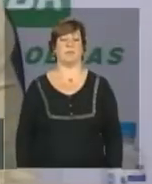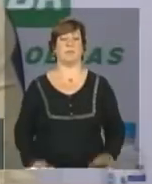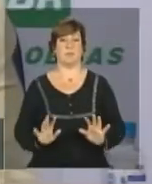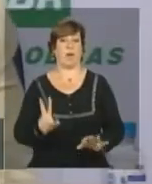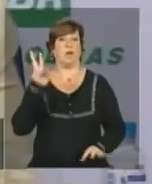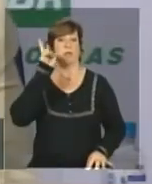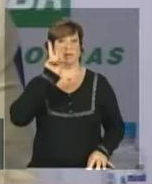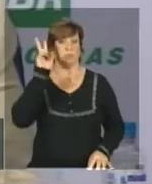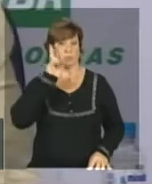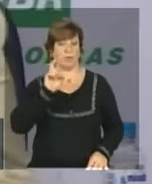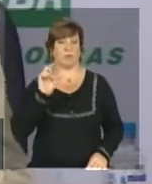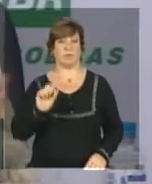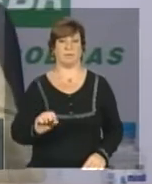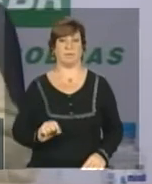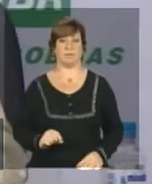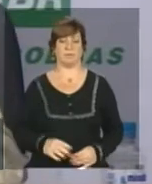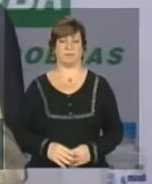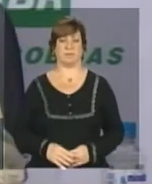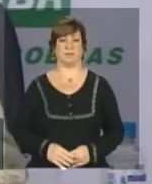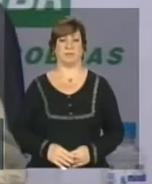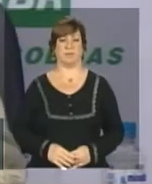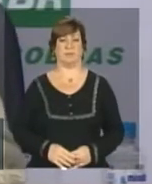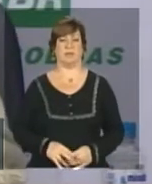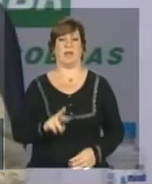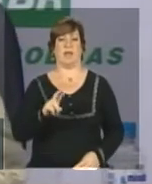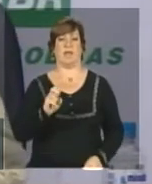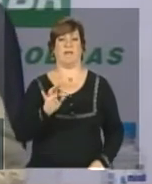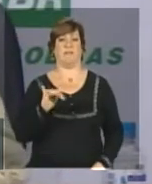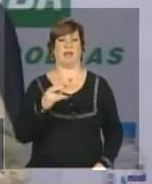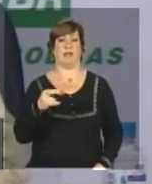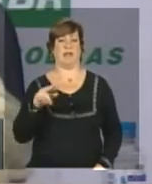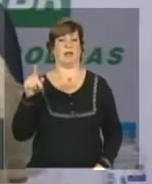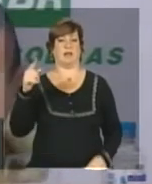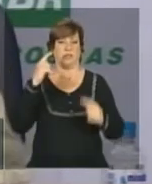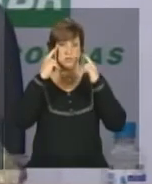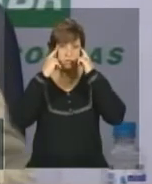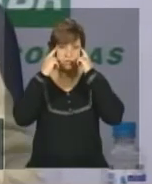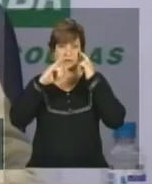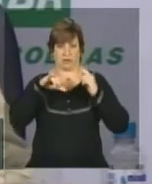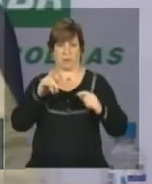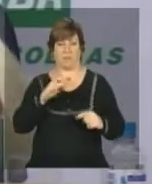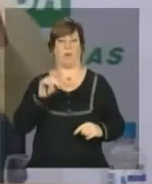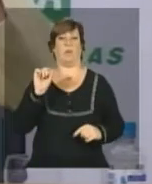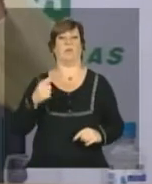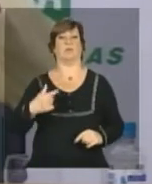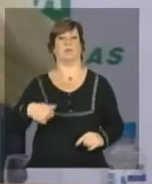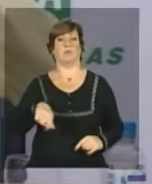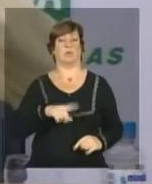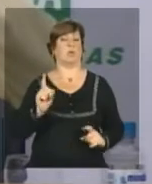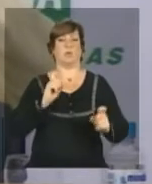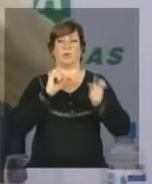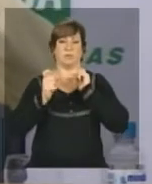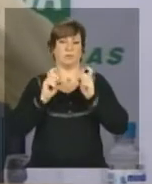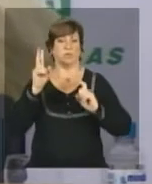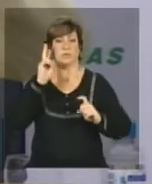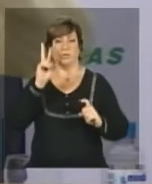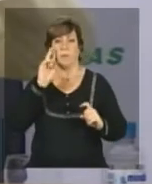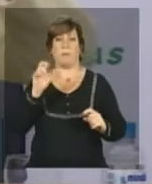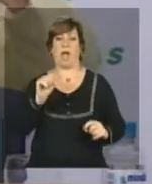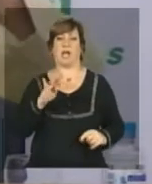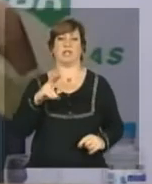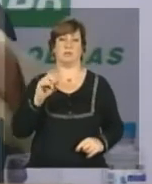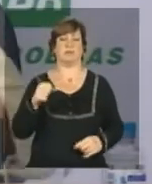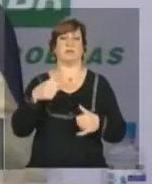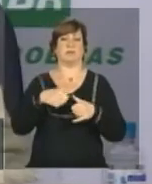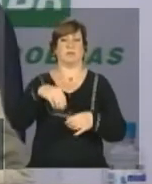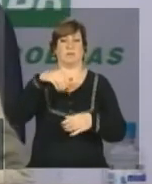a começando pela refinaria, a gente não discute os ativos que estão